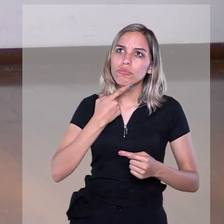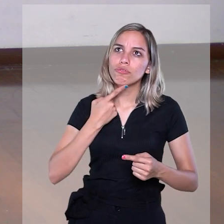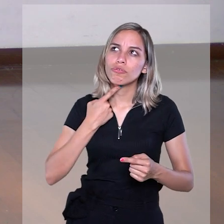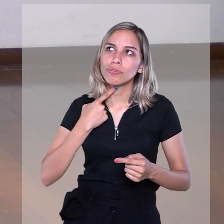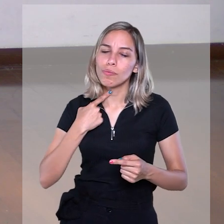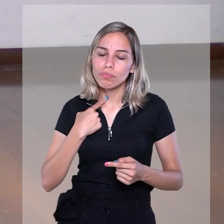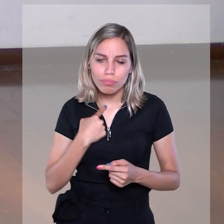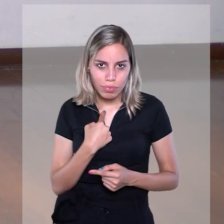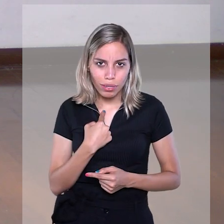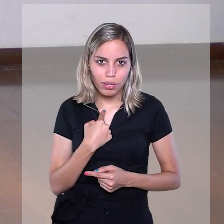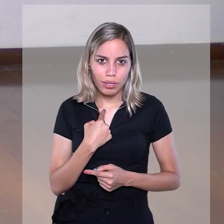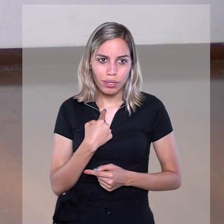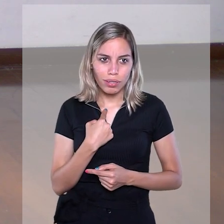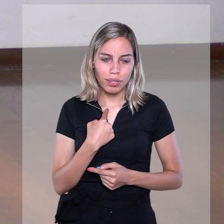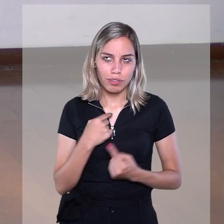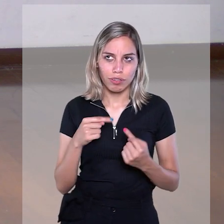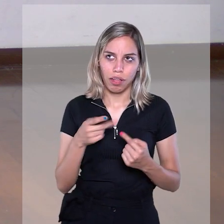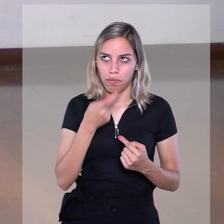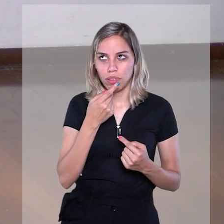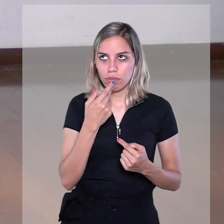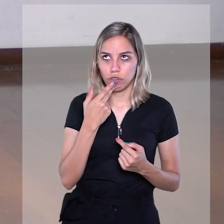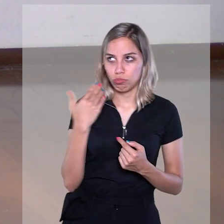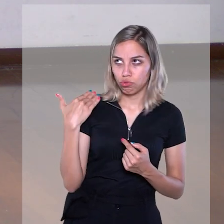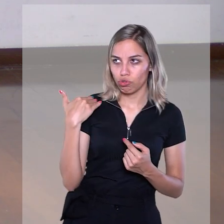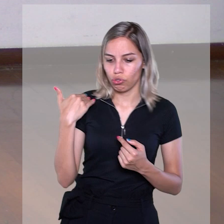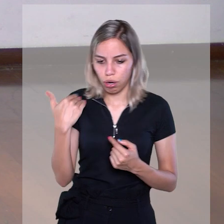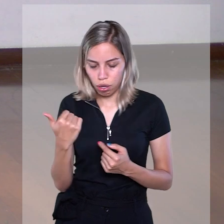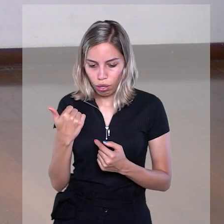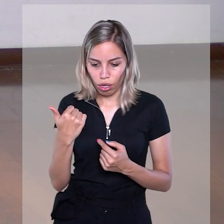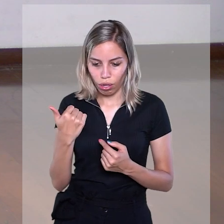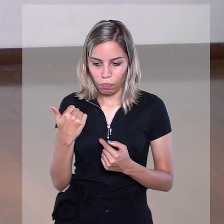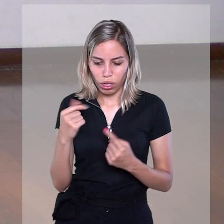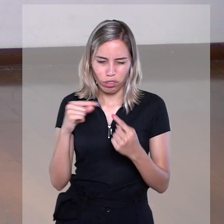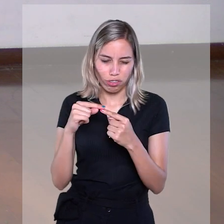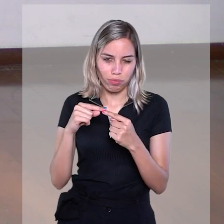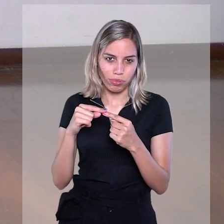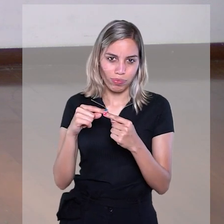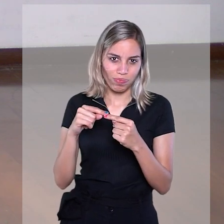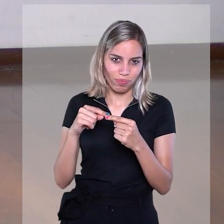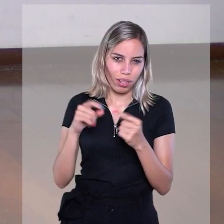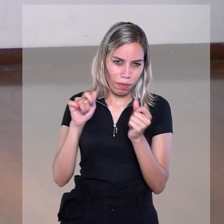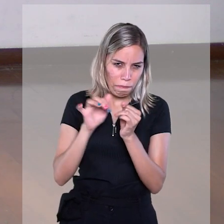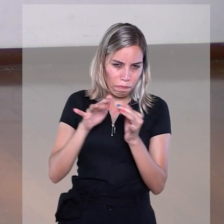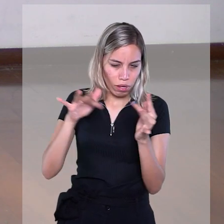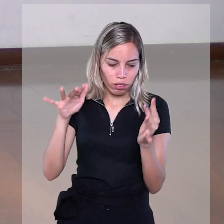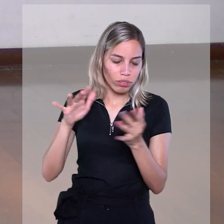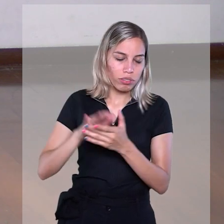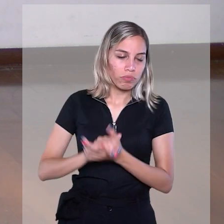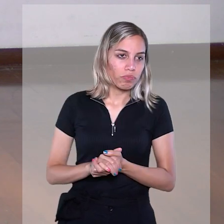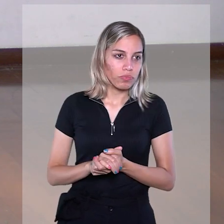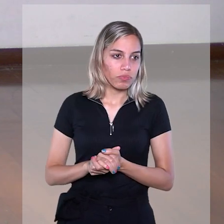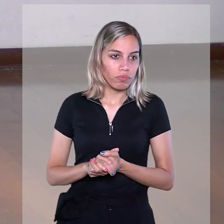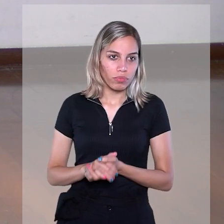pouco mais místico, talvez, que ele tenha vindo a partir